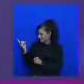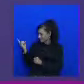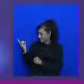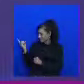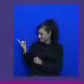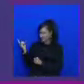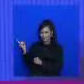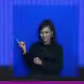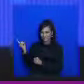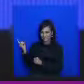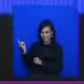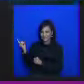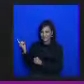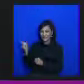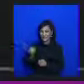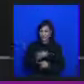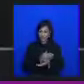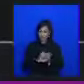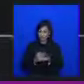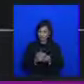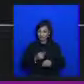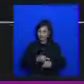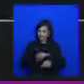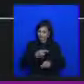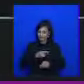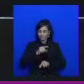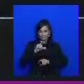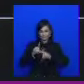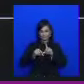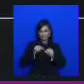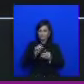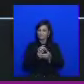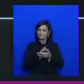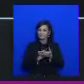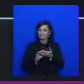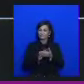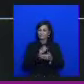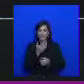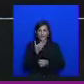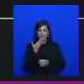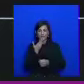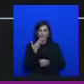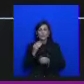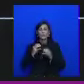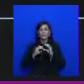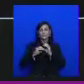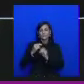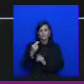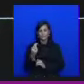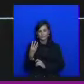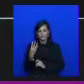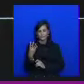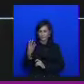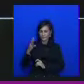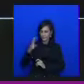Valendo! Está começando agora o sorteio da Loto Fácil. Concurso